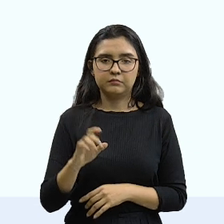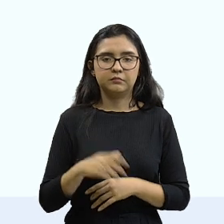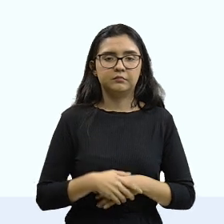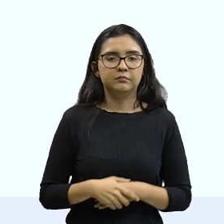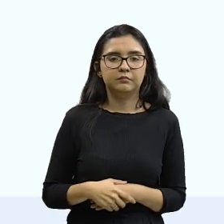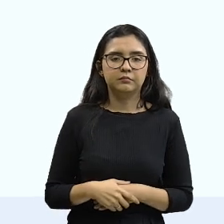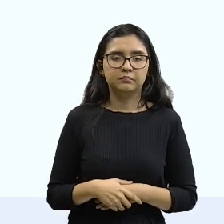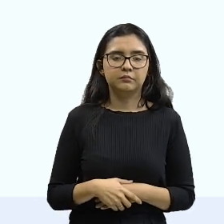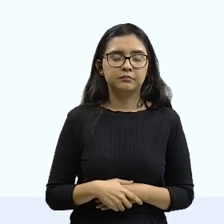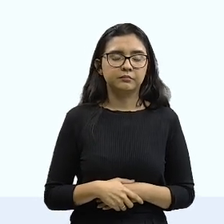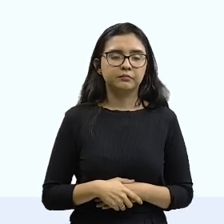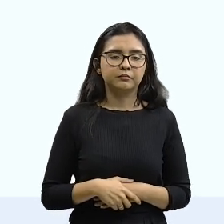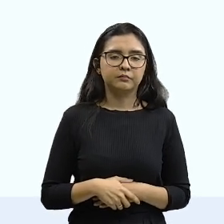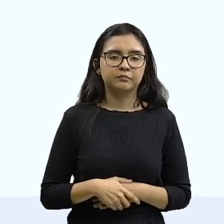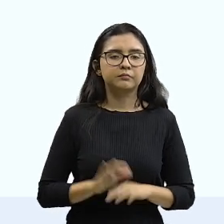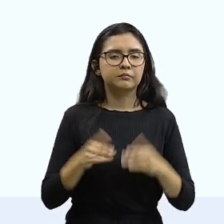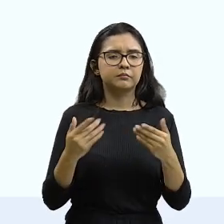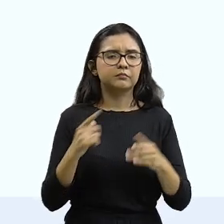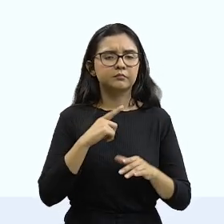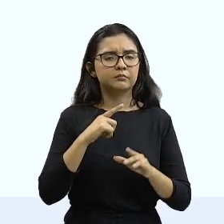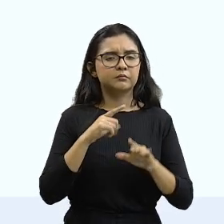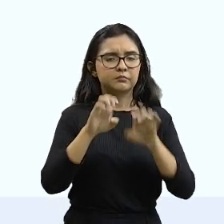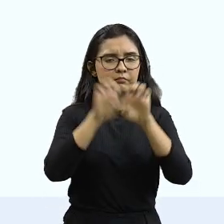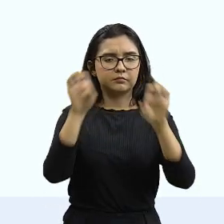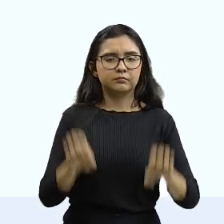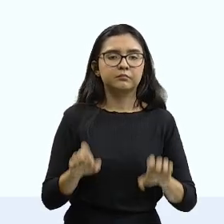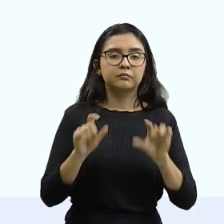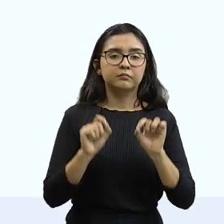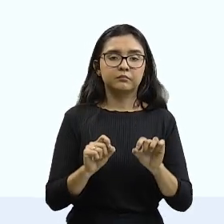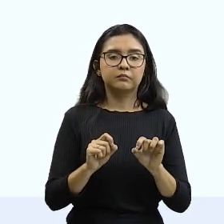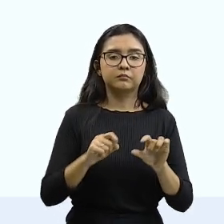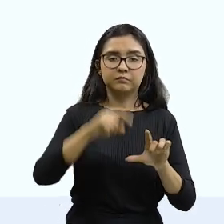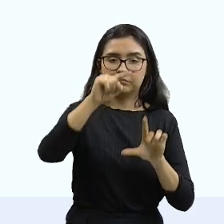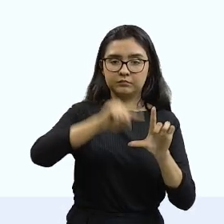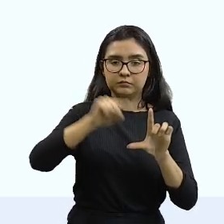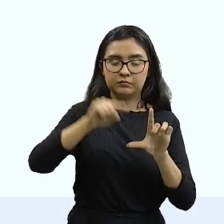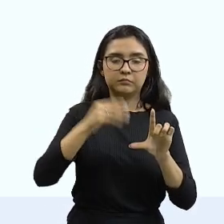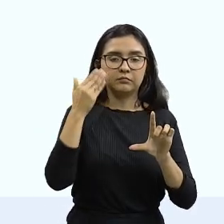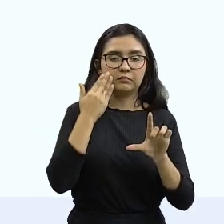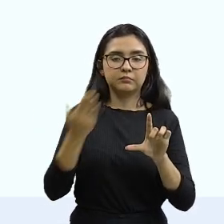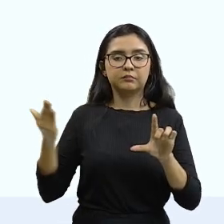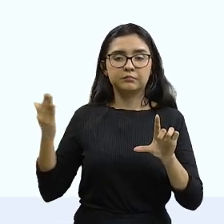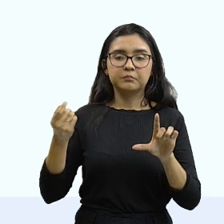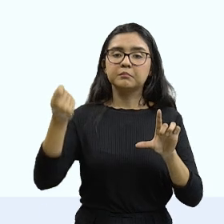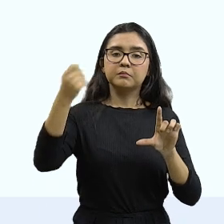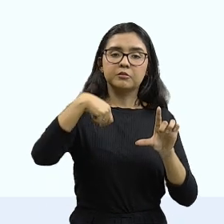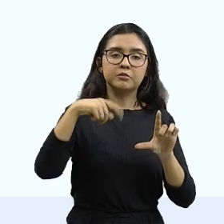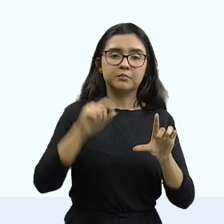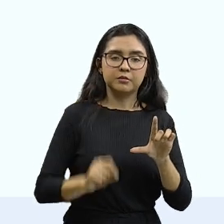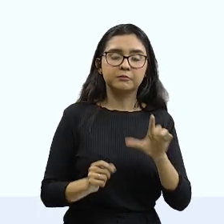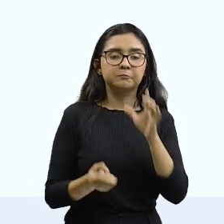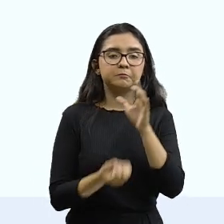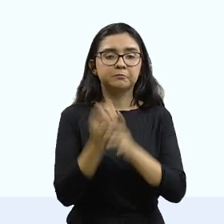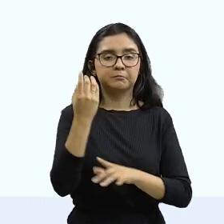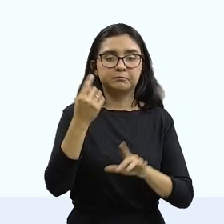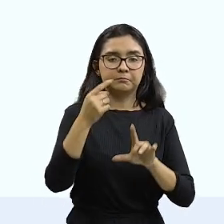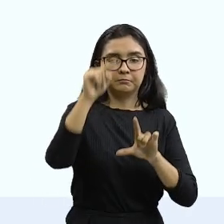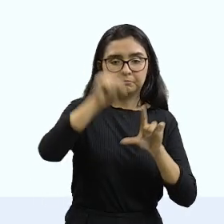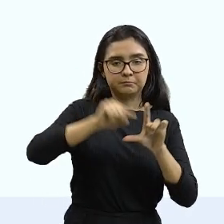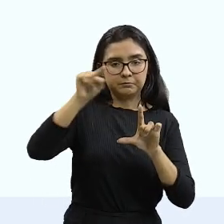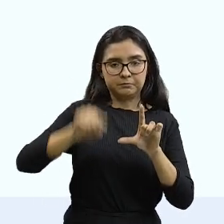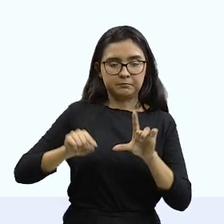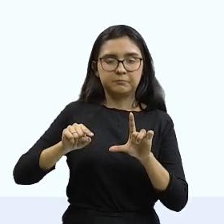da montagem apresentada a um gerador, as leituras desses medidores possibilitam a construção dos gráficos que